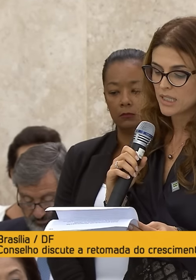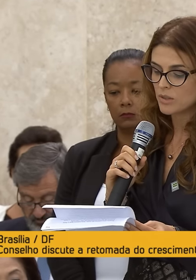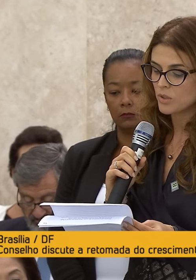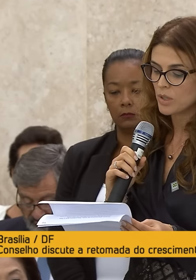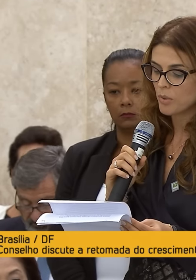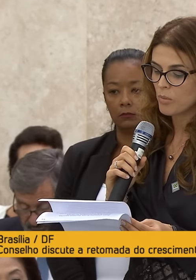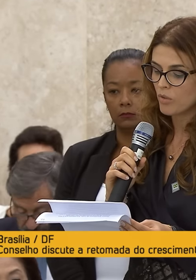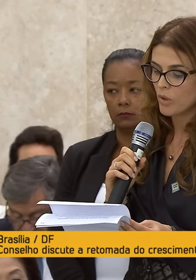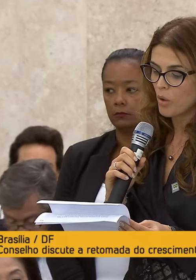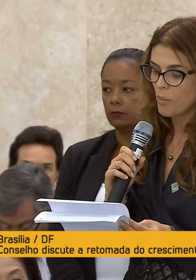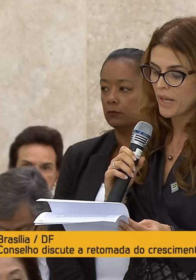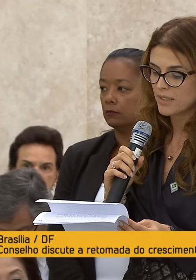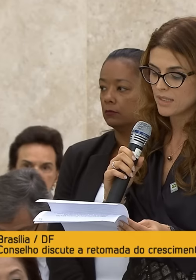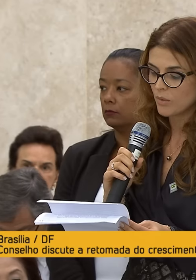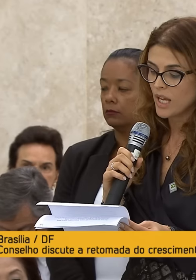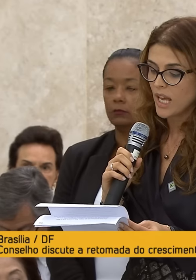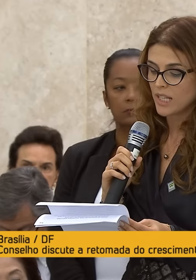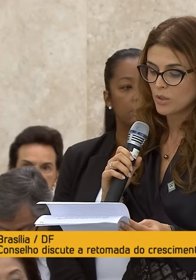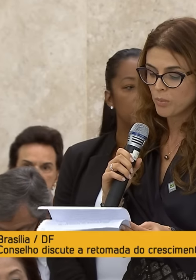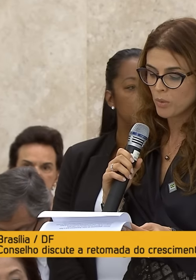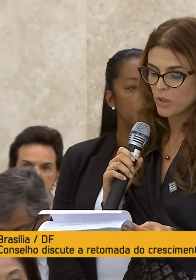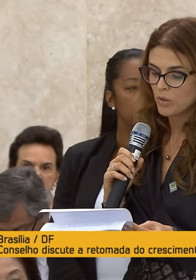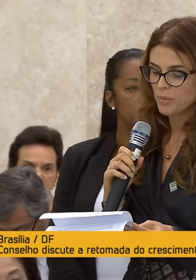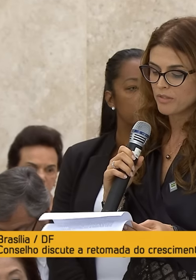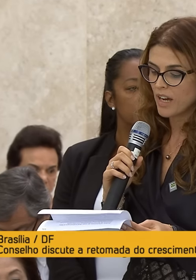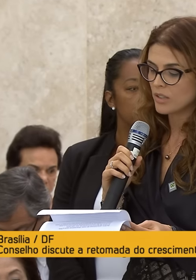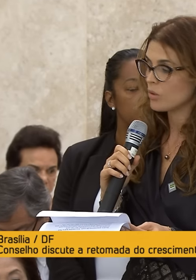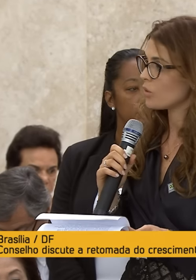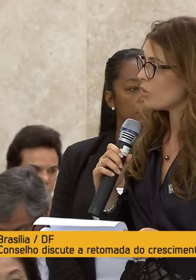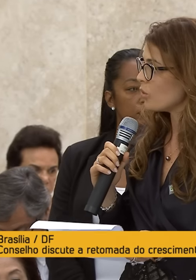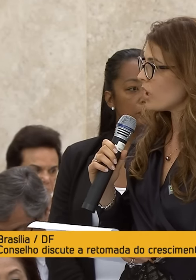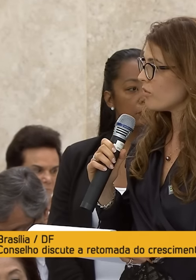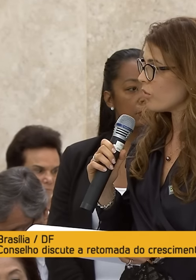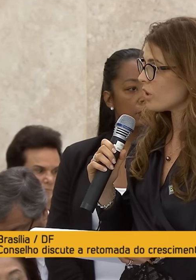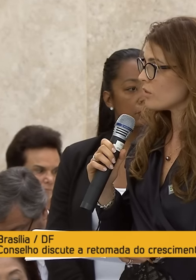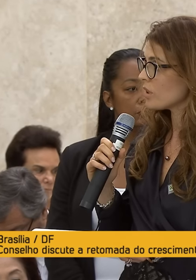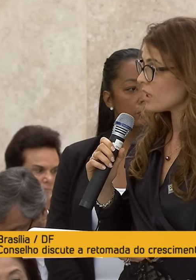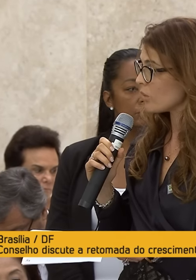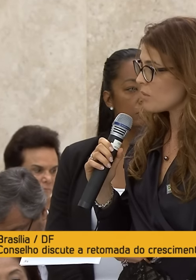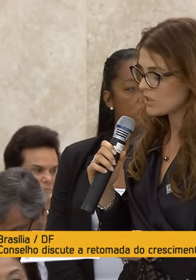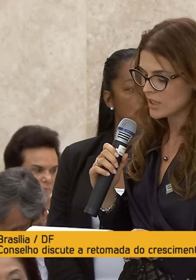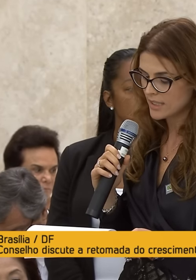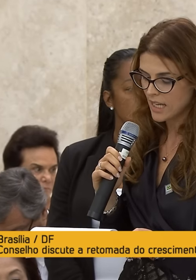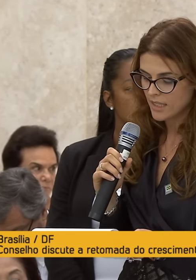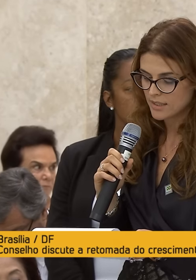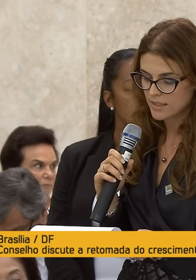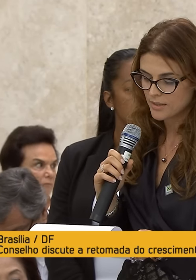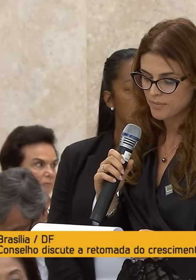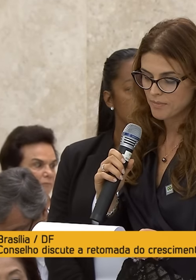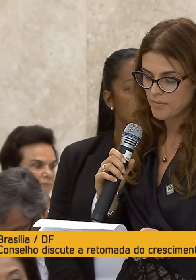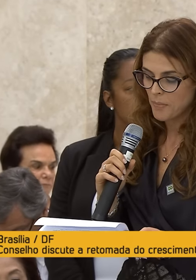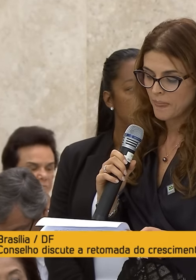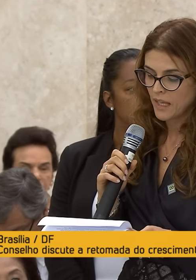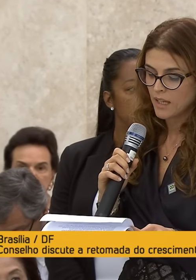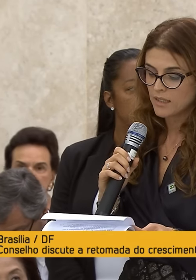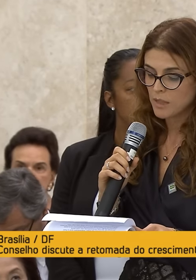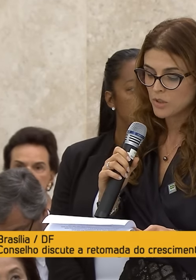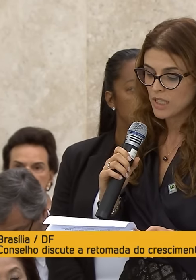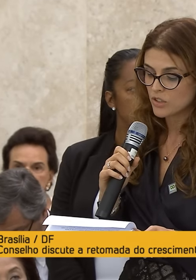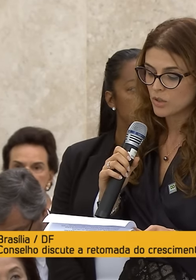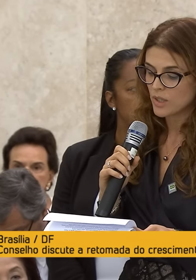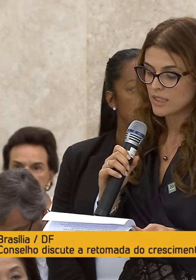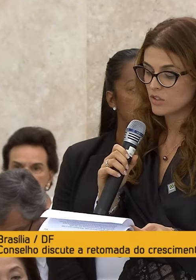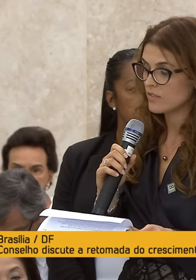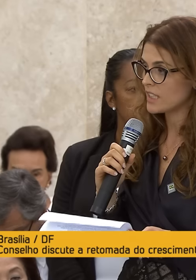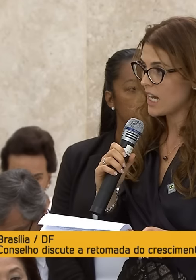implementar mecanismos que promovam a cooperação entre o público e o privado nunca foram tão emergenciais.